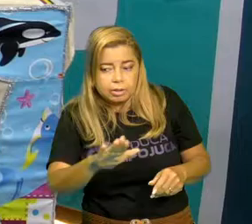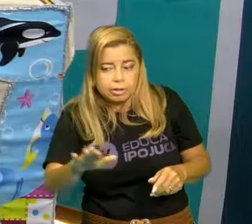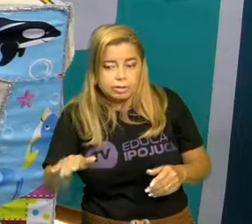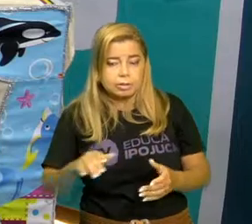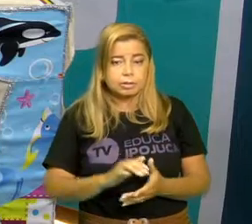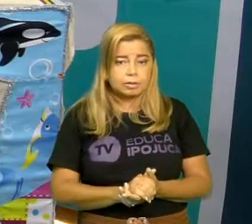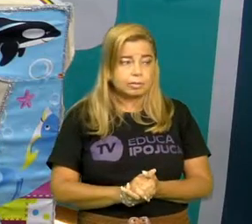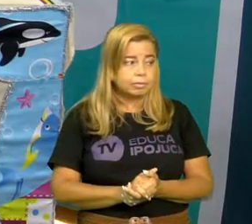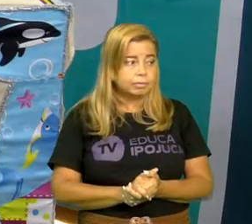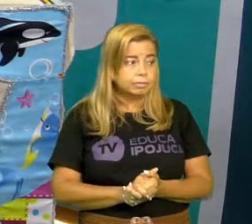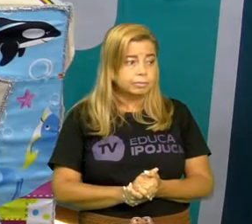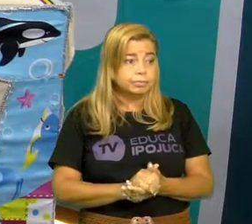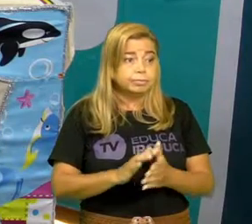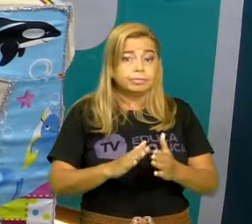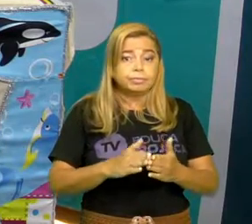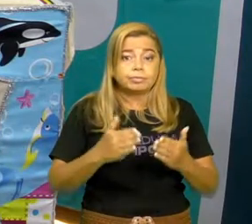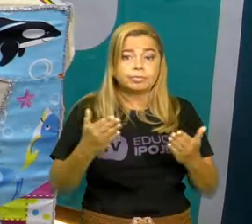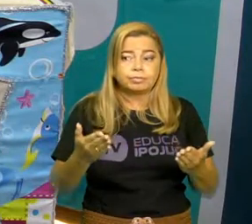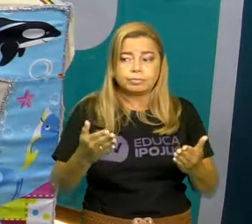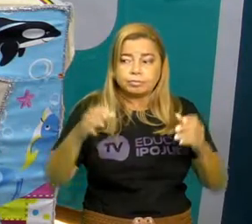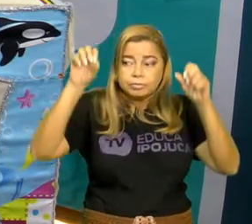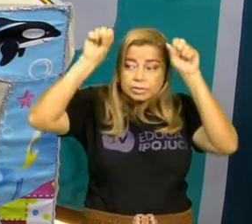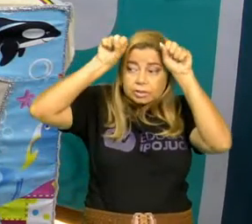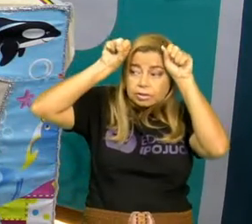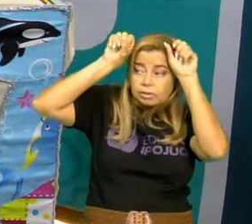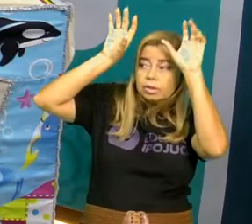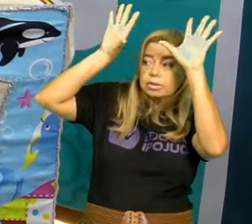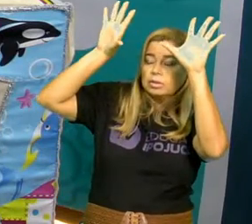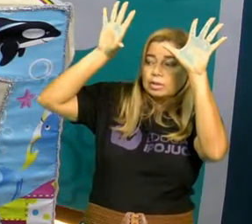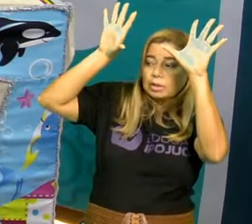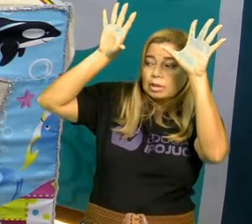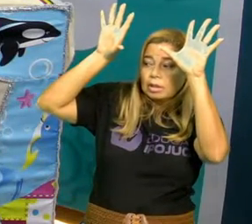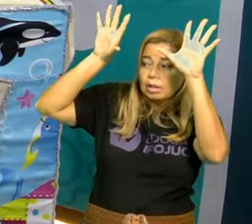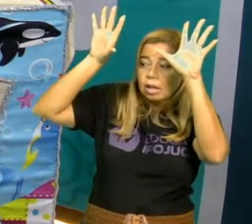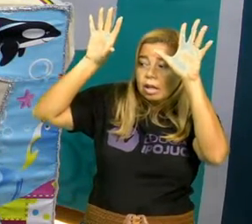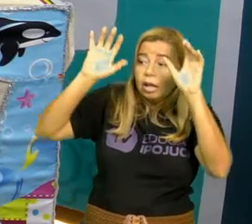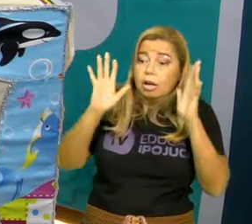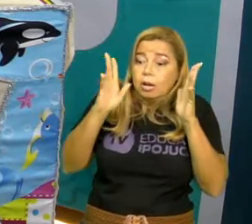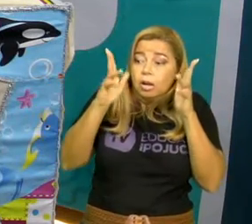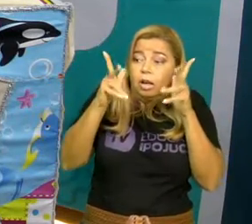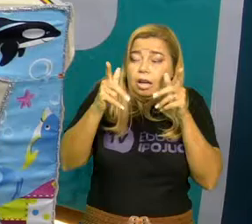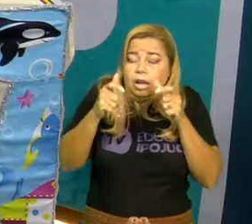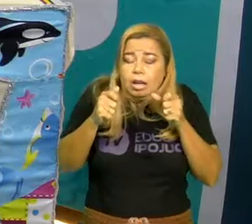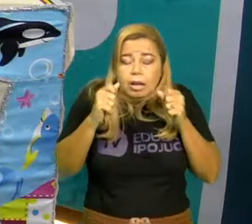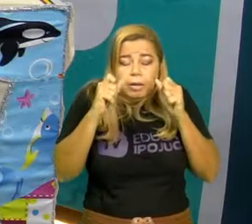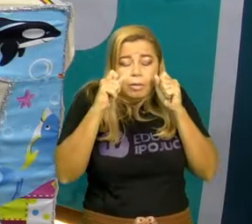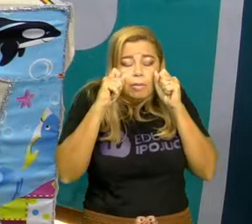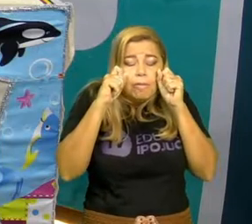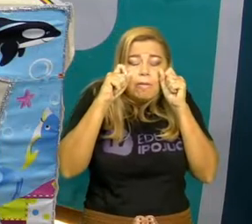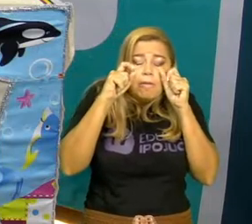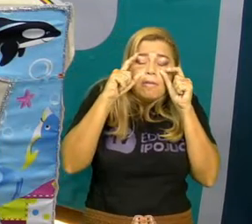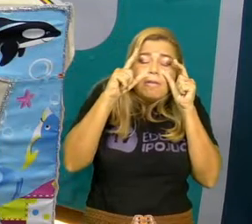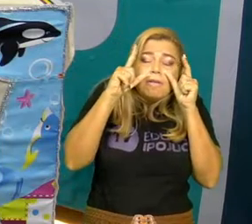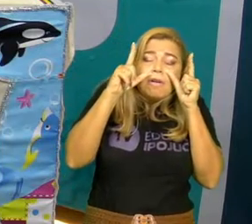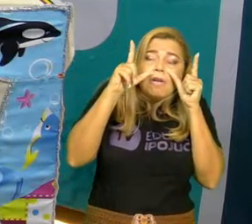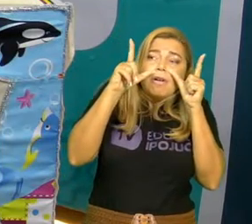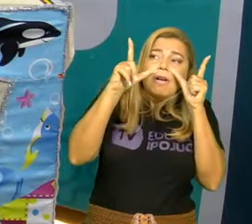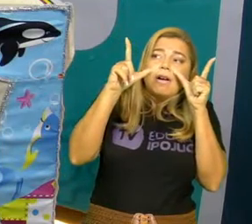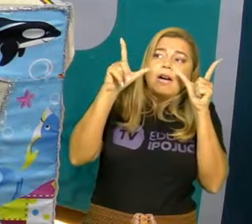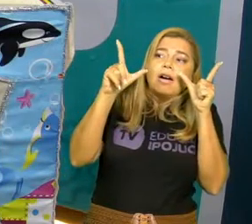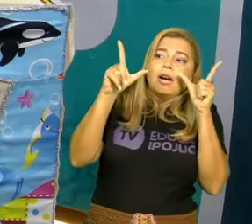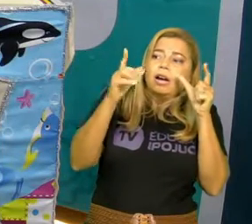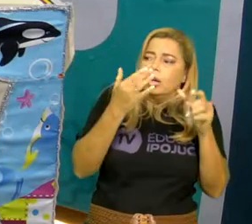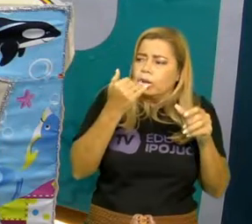O leão, Leiturinha... Comeu o rato! Acordou, crianças! E comeu o rato?